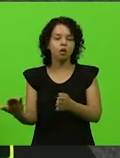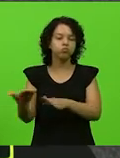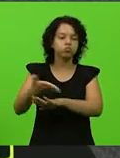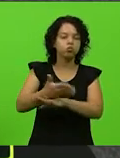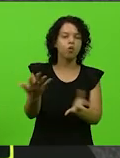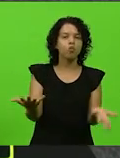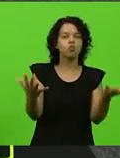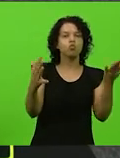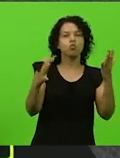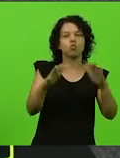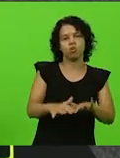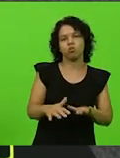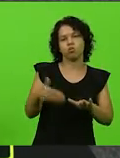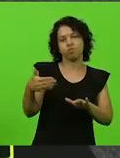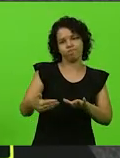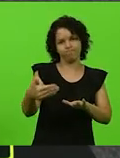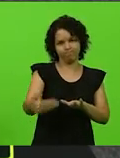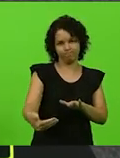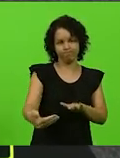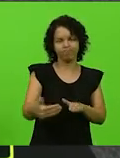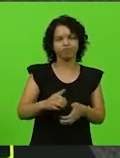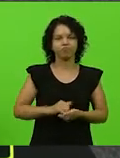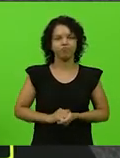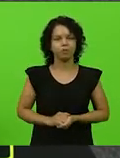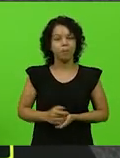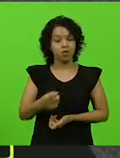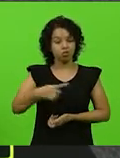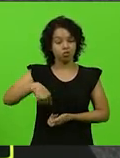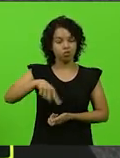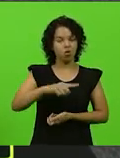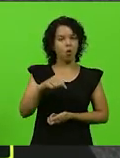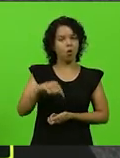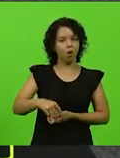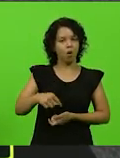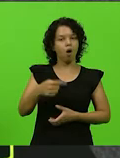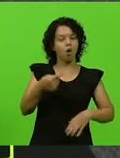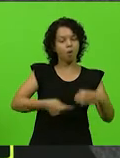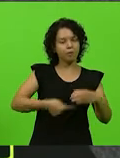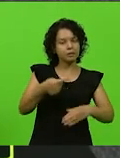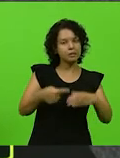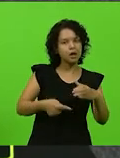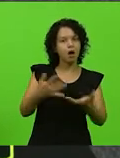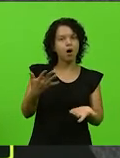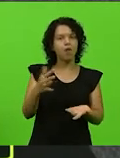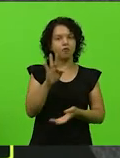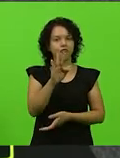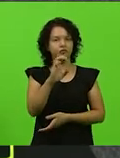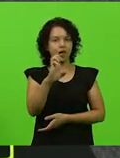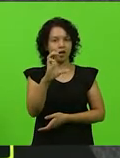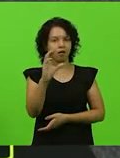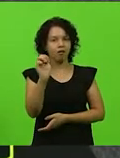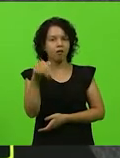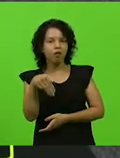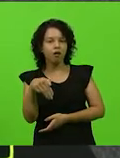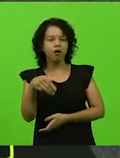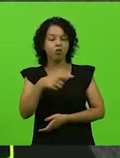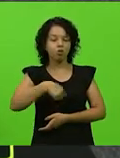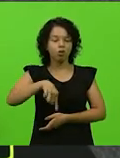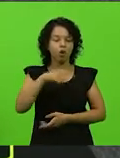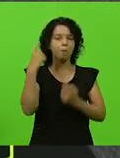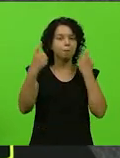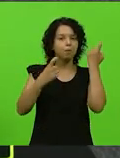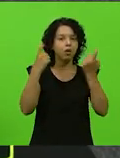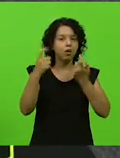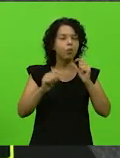efetivamente mas o que nós é enquanto comissão e afegã é temos a preocupação